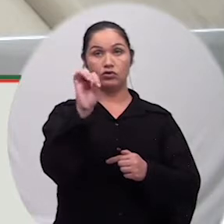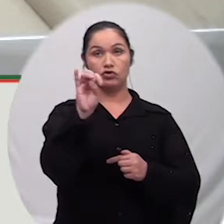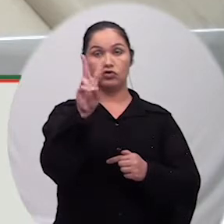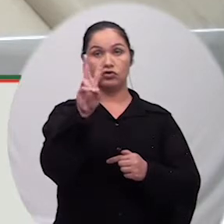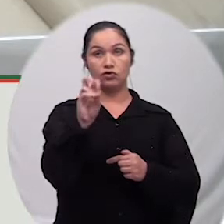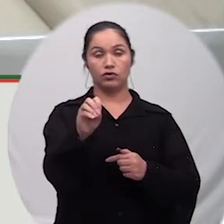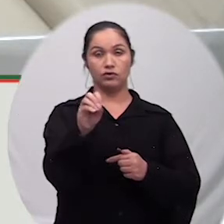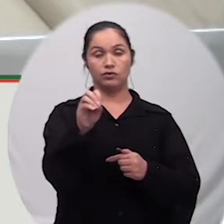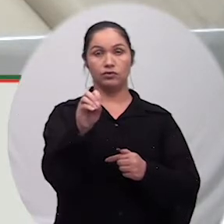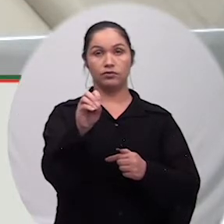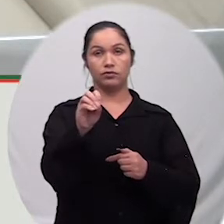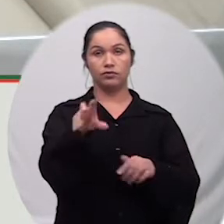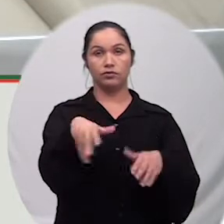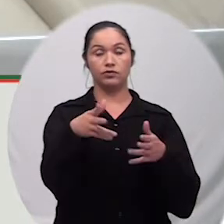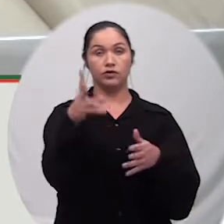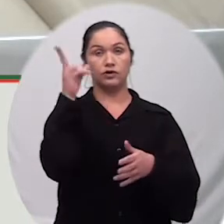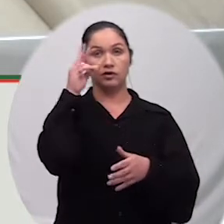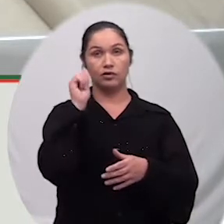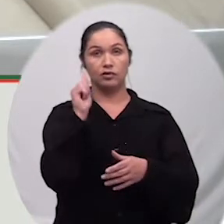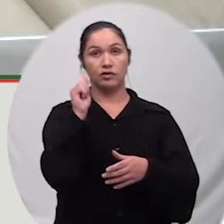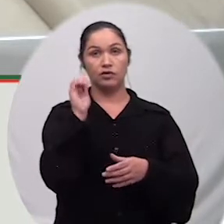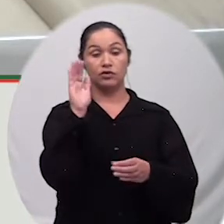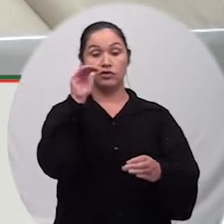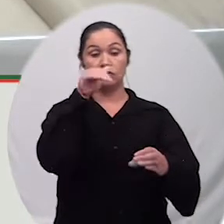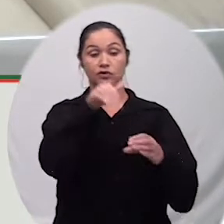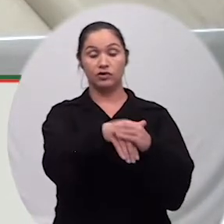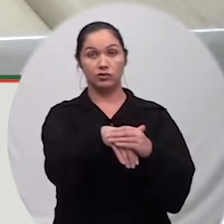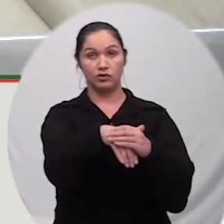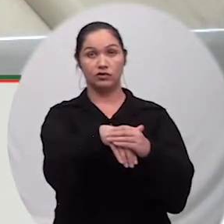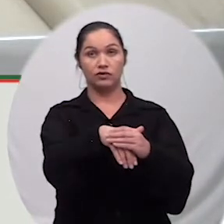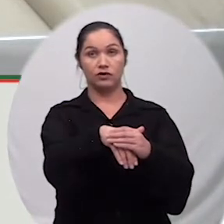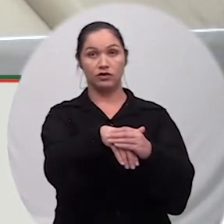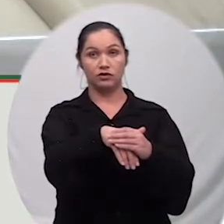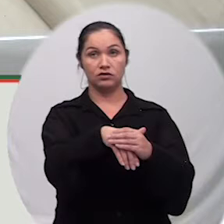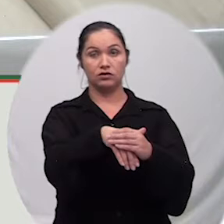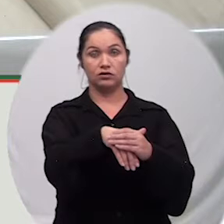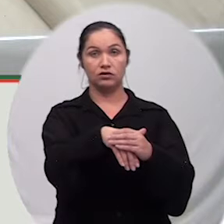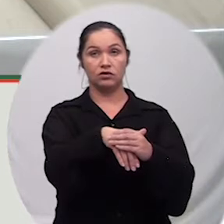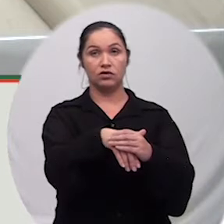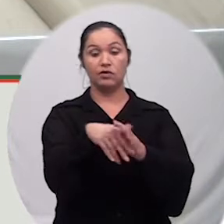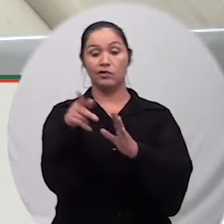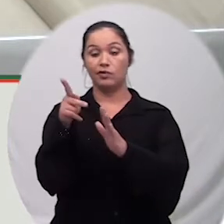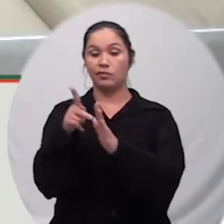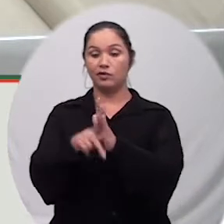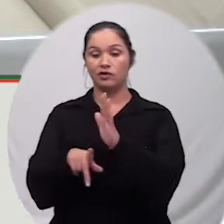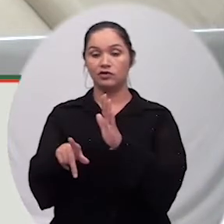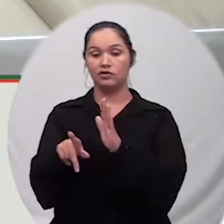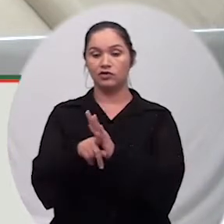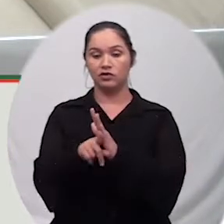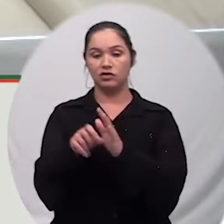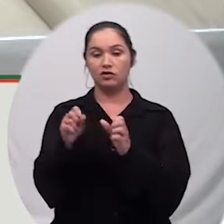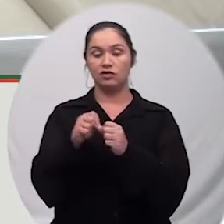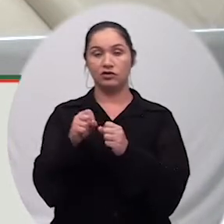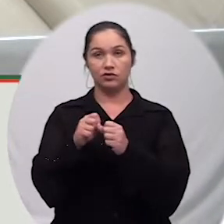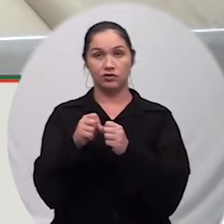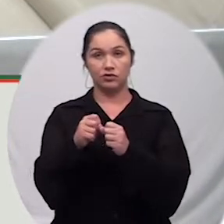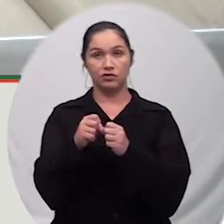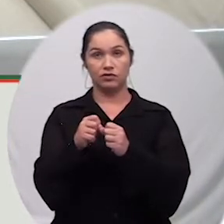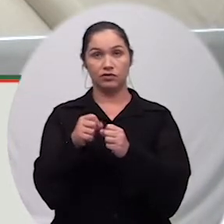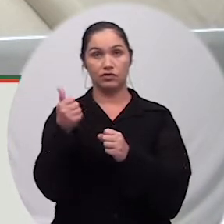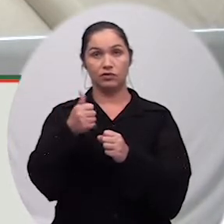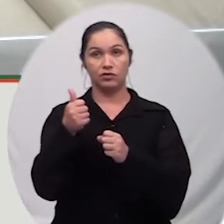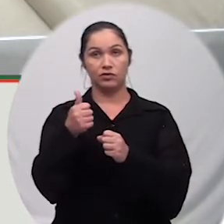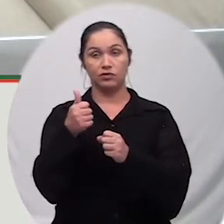Quero salientar, se aprovado o substitutivo global, tem-se por prejudicado o projeto originário, conforme parágrafo 5º do